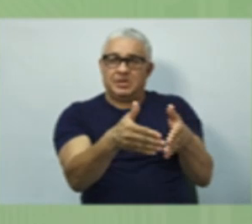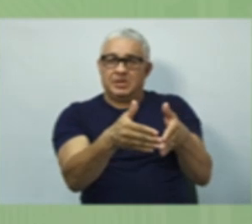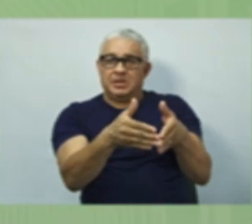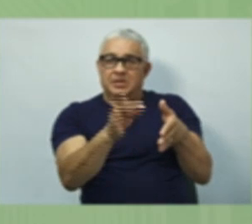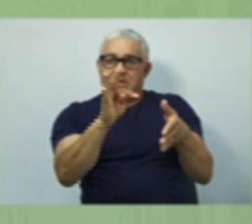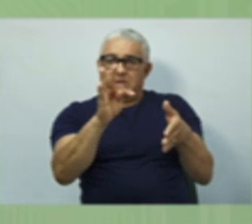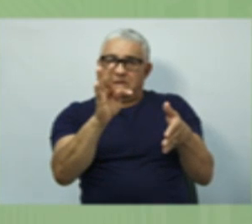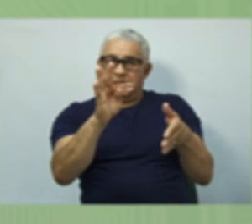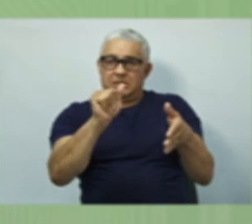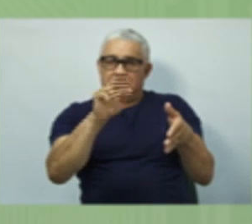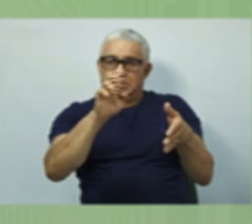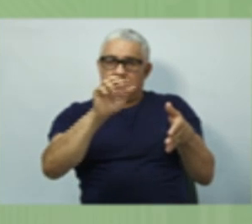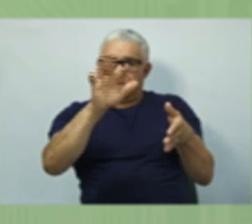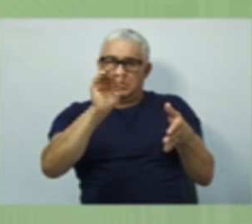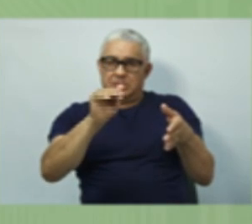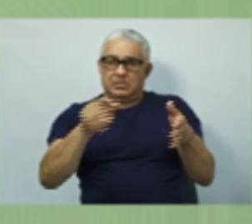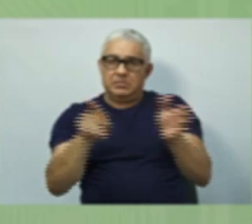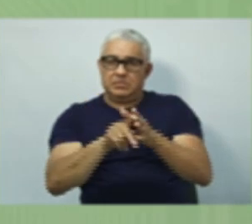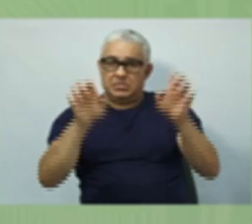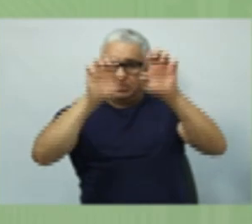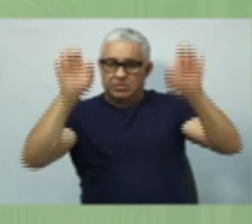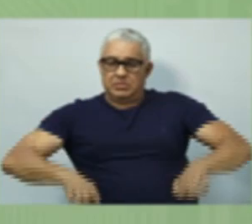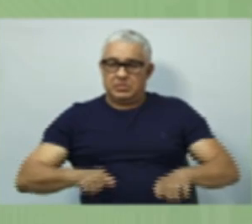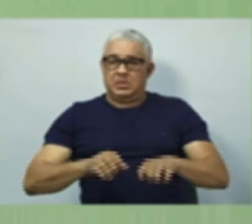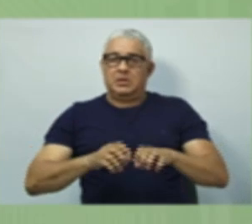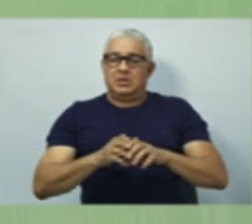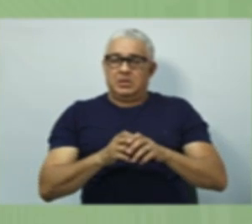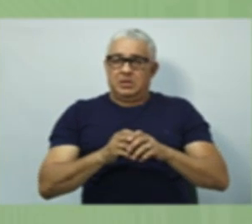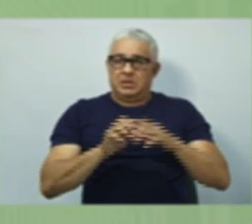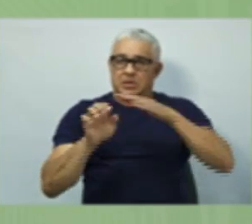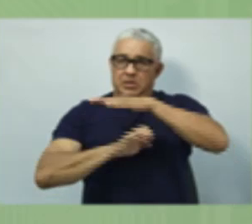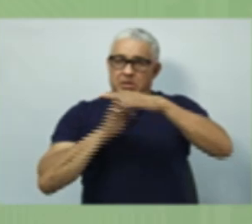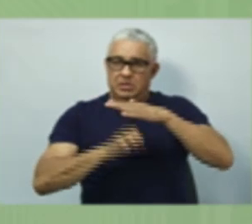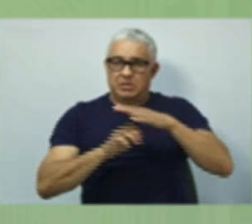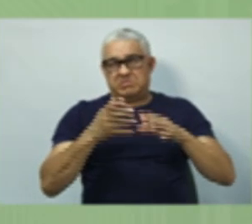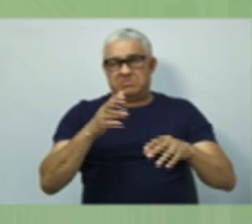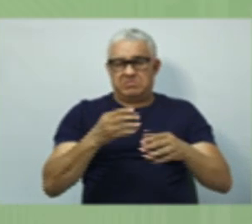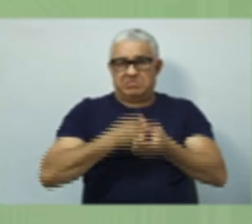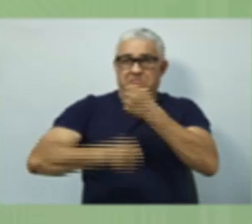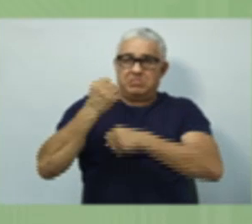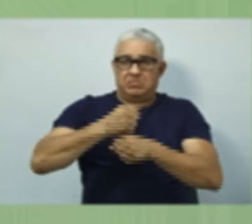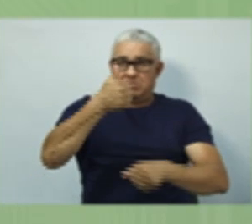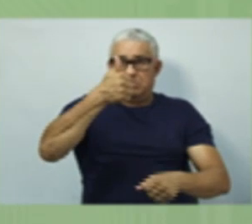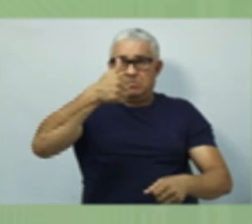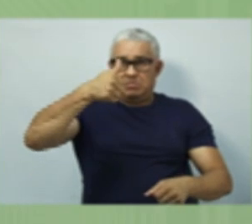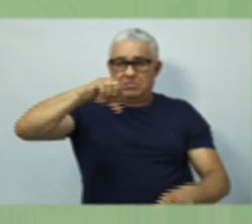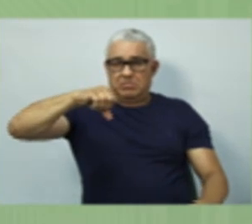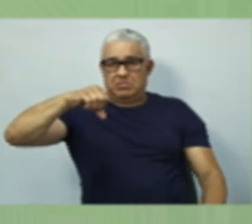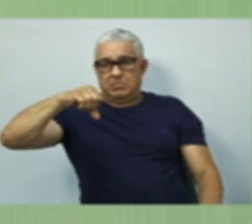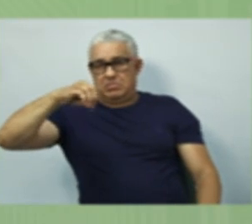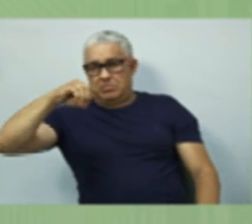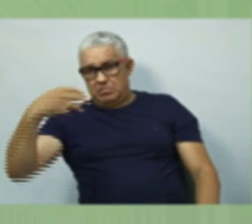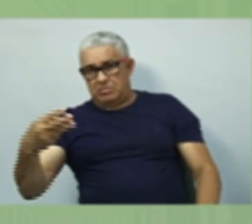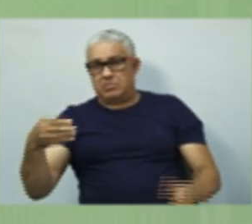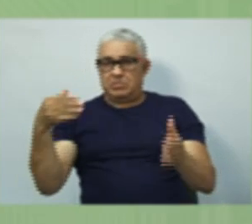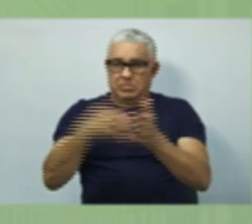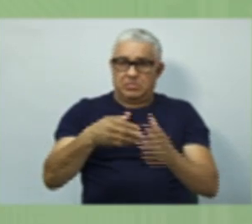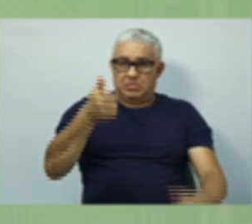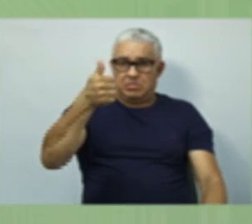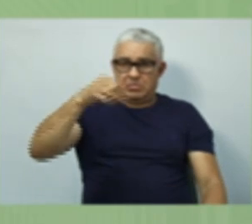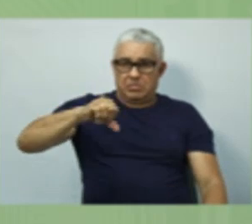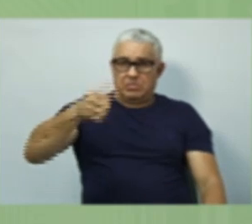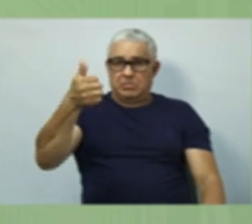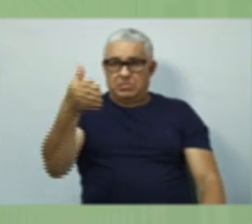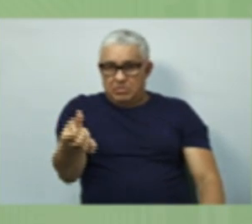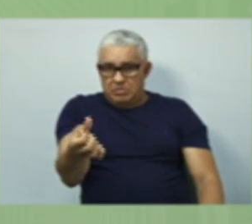e na estrutura da organização. A época englobada é de 1903 a 1916. Também